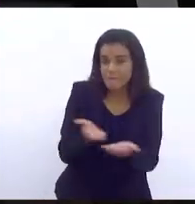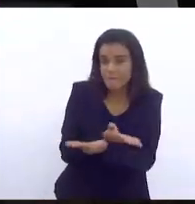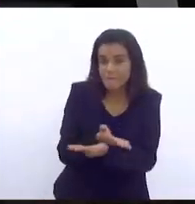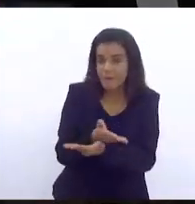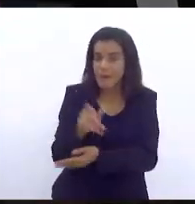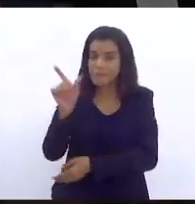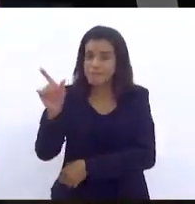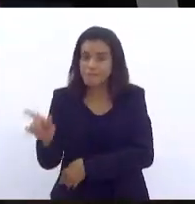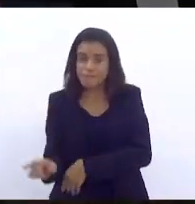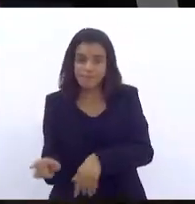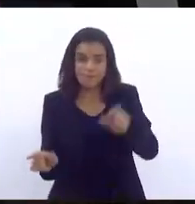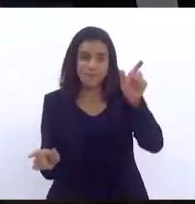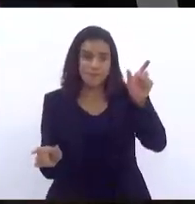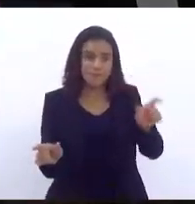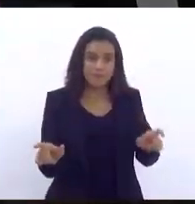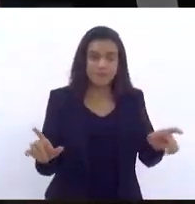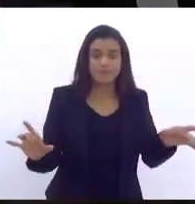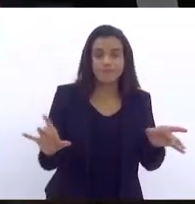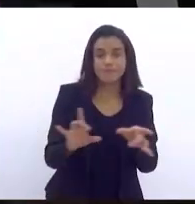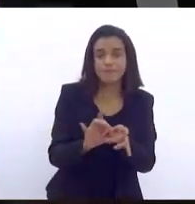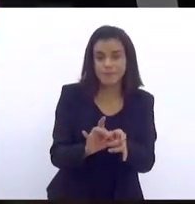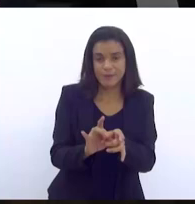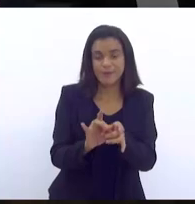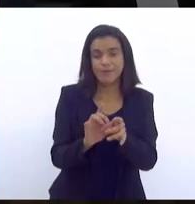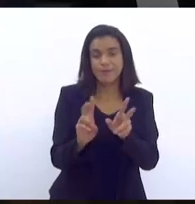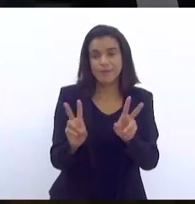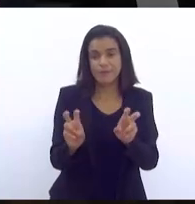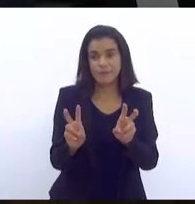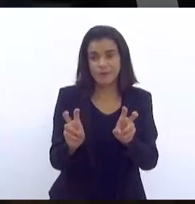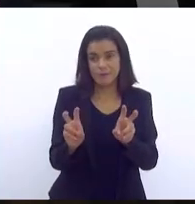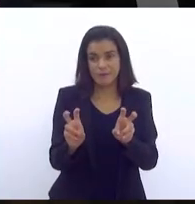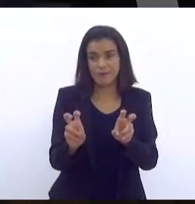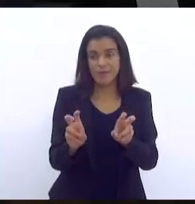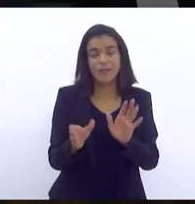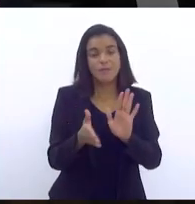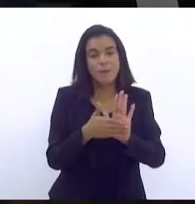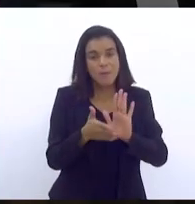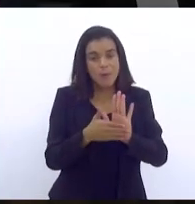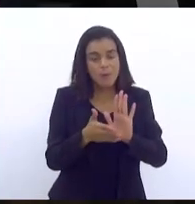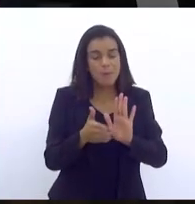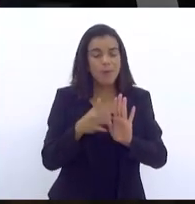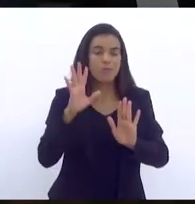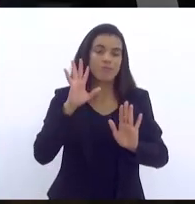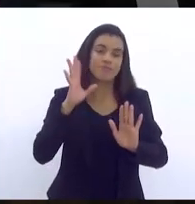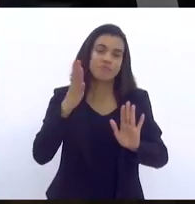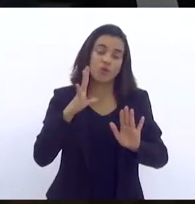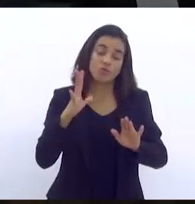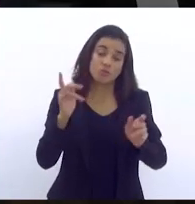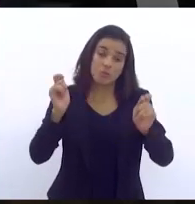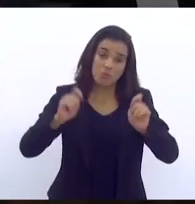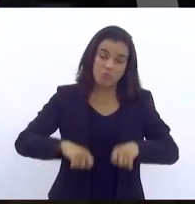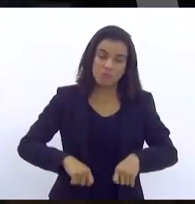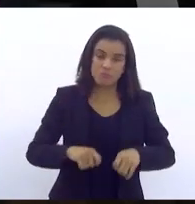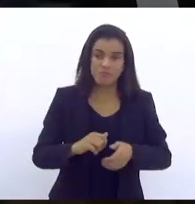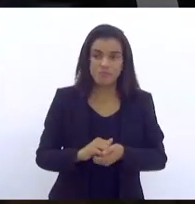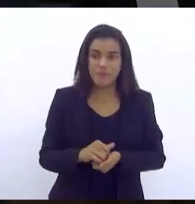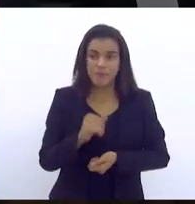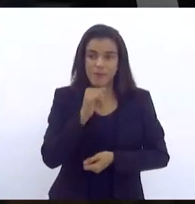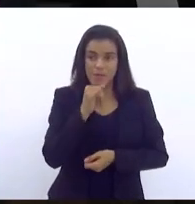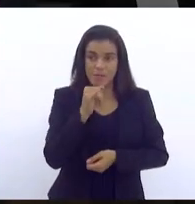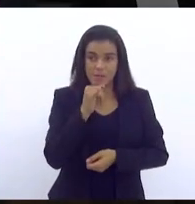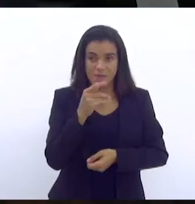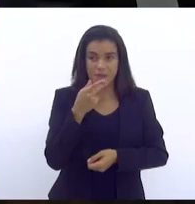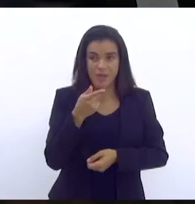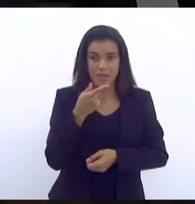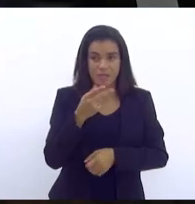envolvidos nessa nessa tema e né propondo soluções viáveis né tem aqui como falei